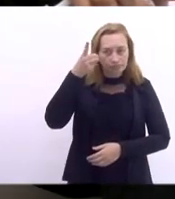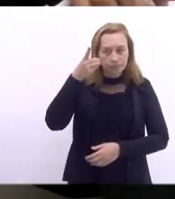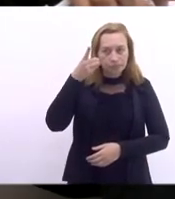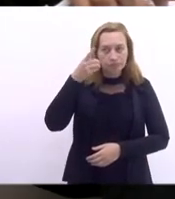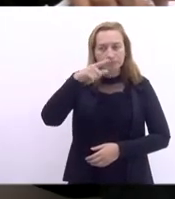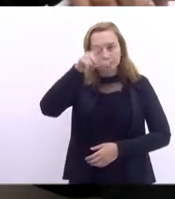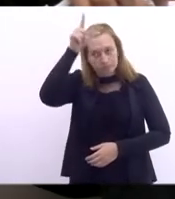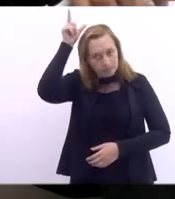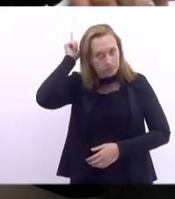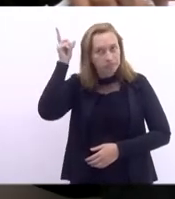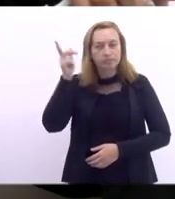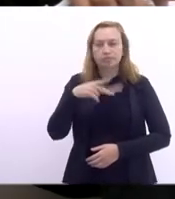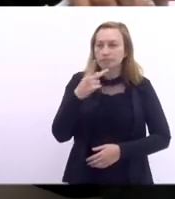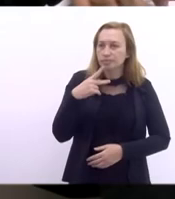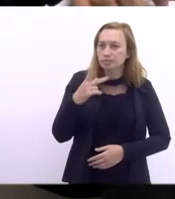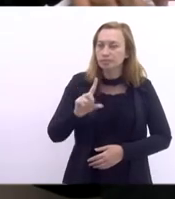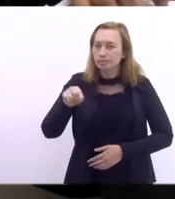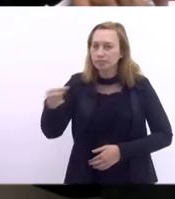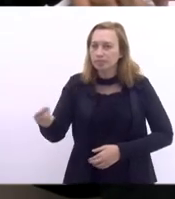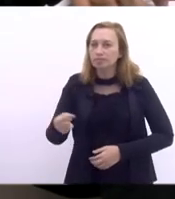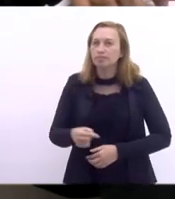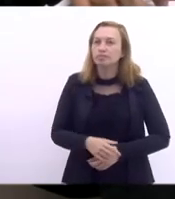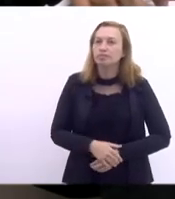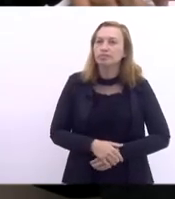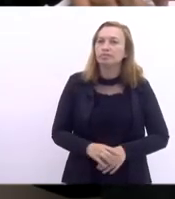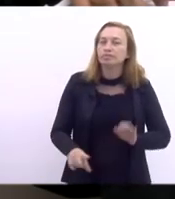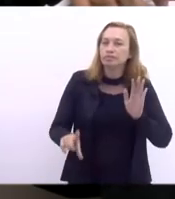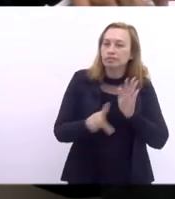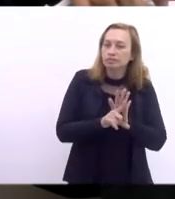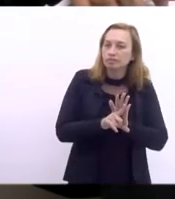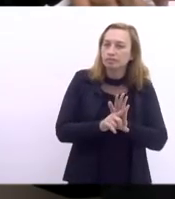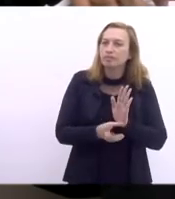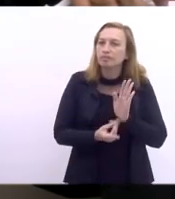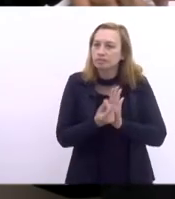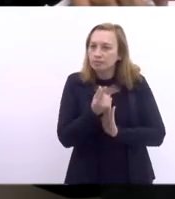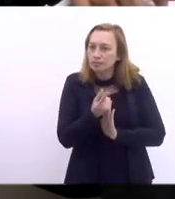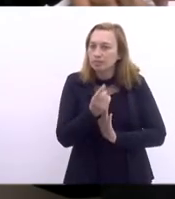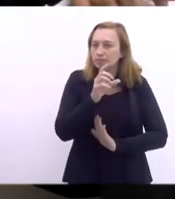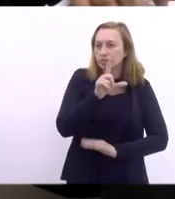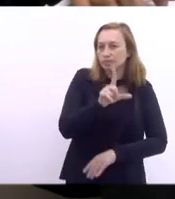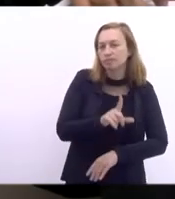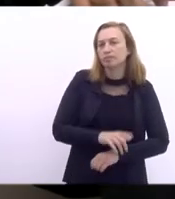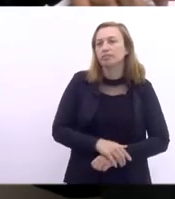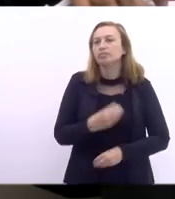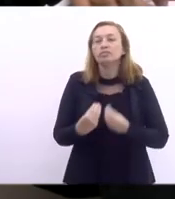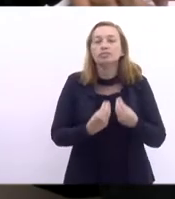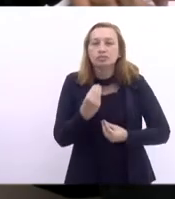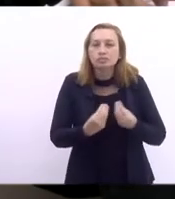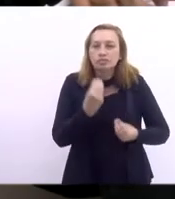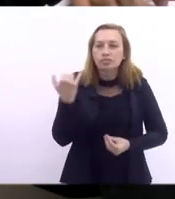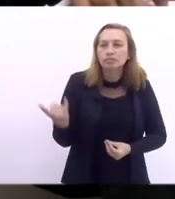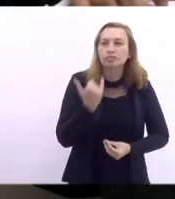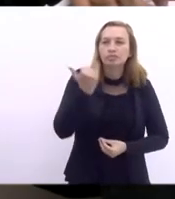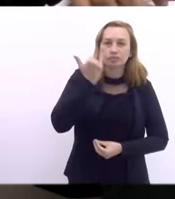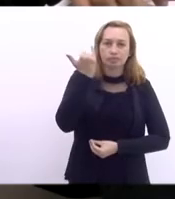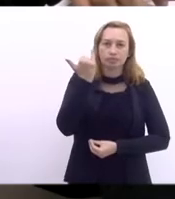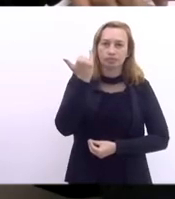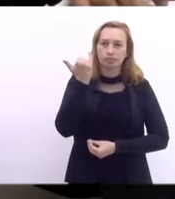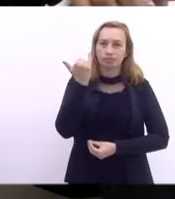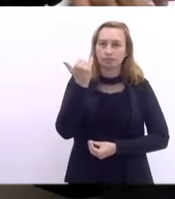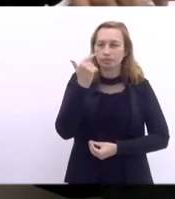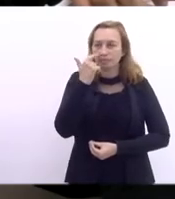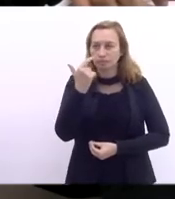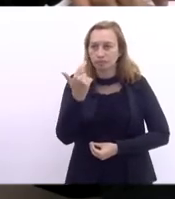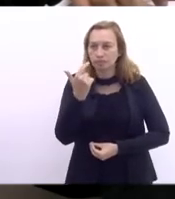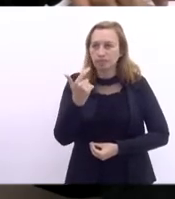as projeções que vem na LD na lei de diretrizes orçamentárias na área como elas são importantes para prever